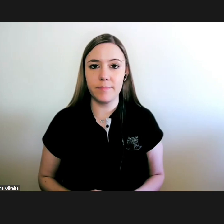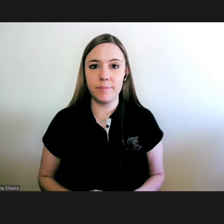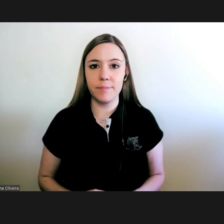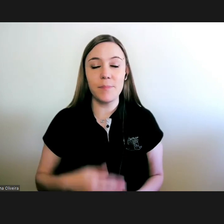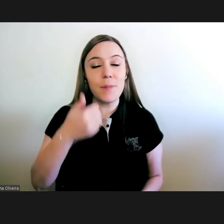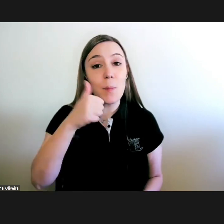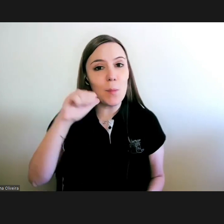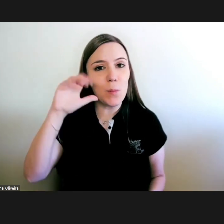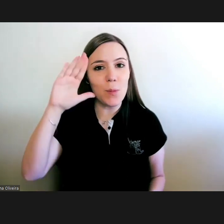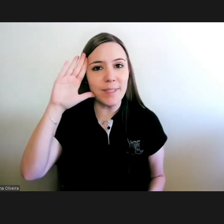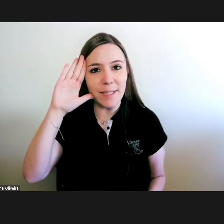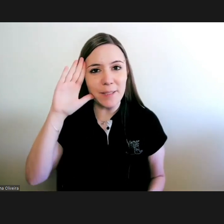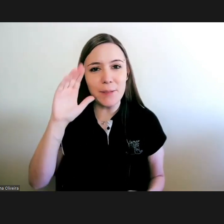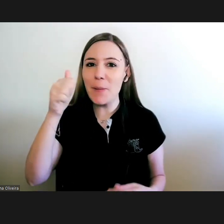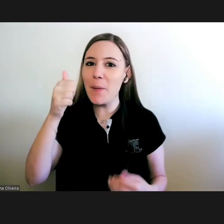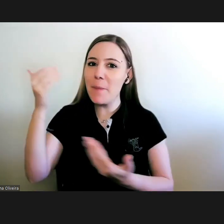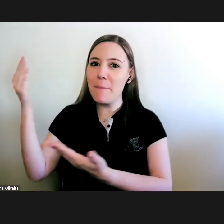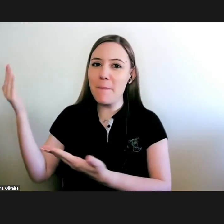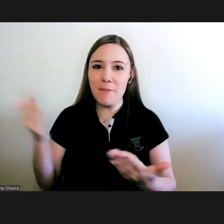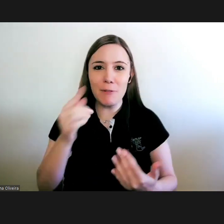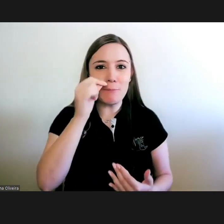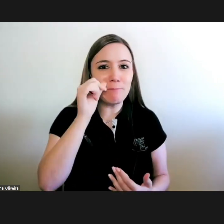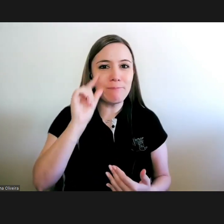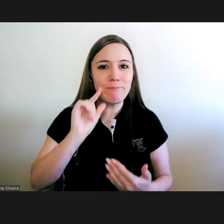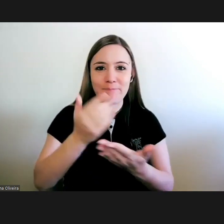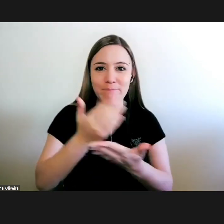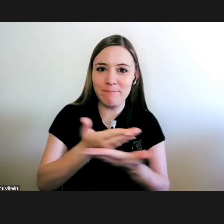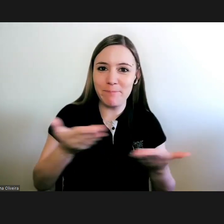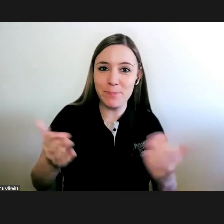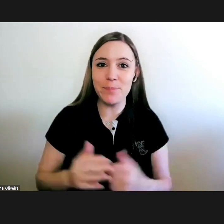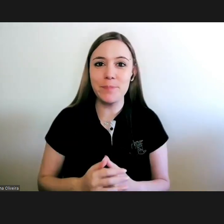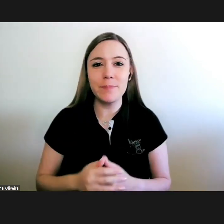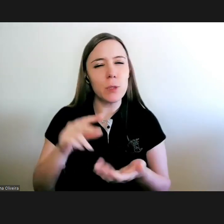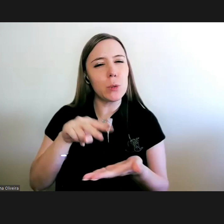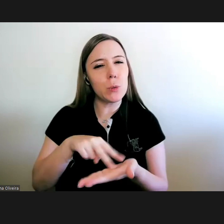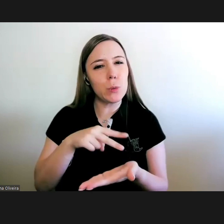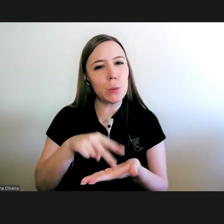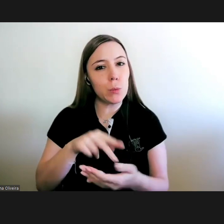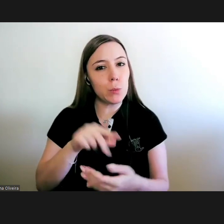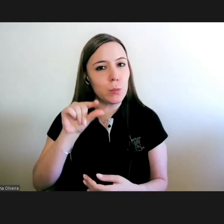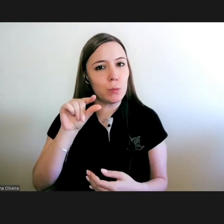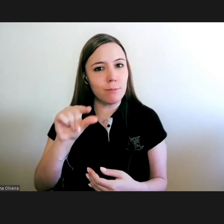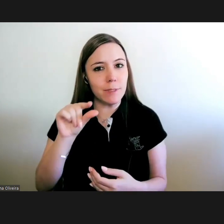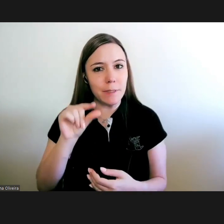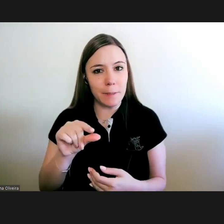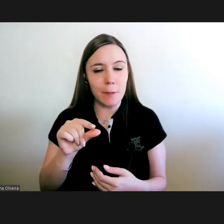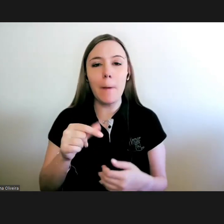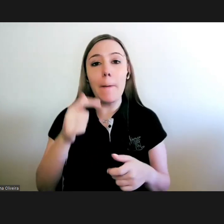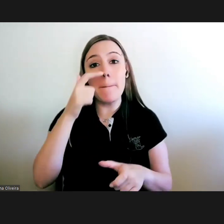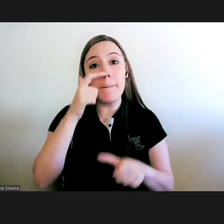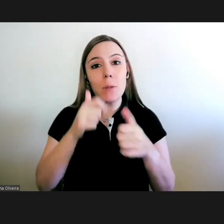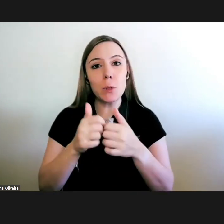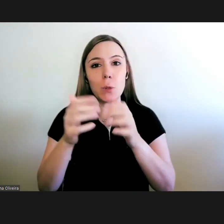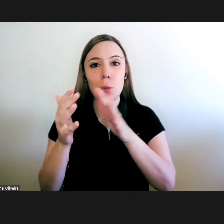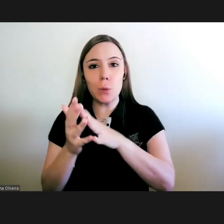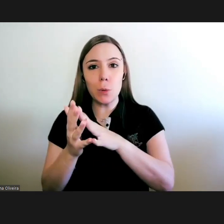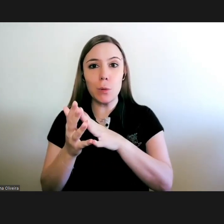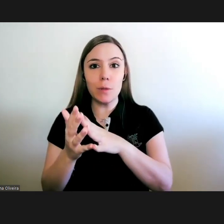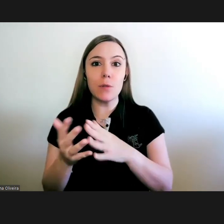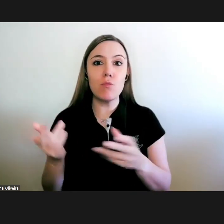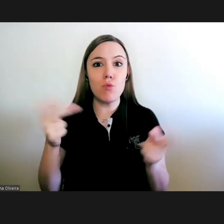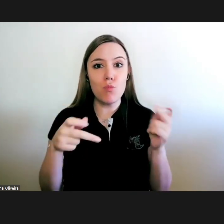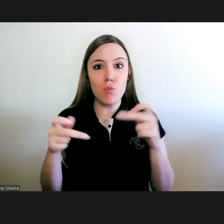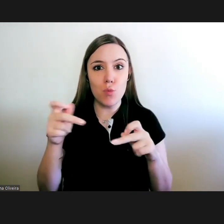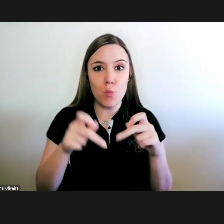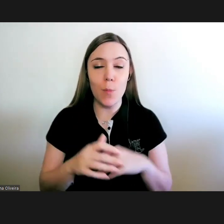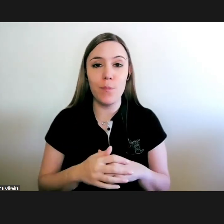Boa tarde. Sejam bem-vindos e bem-vindas. Vamos aguardar um breve momento enquanto todas as pessoas entram na sala. Informamos